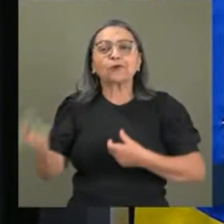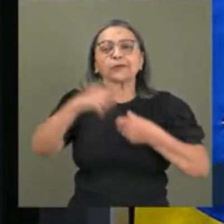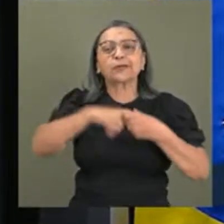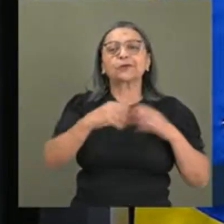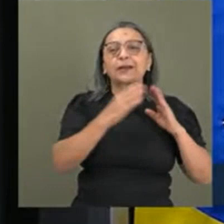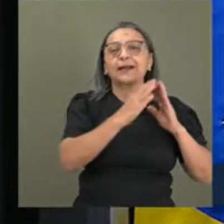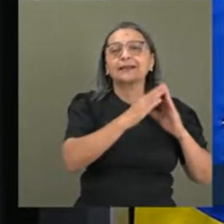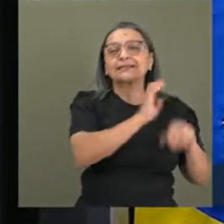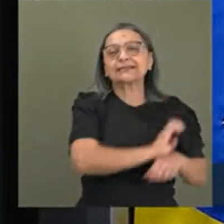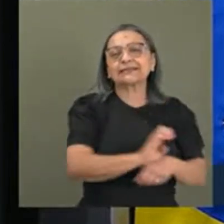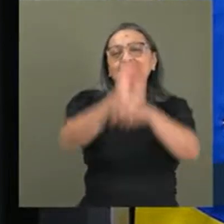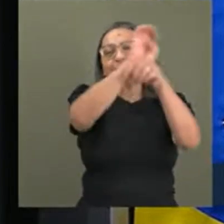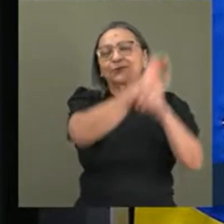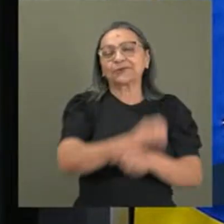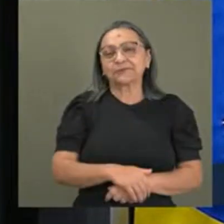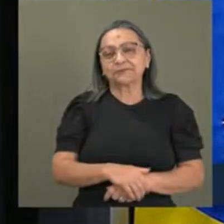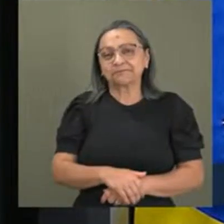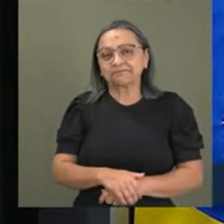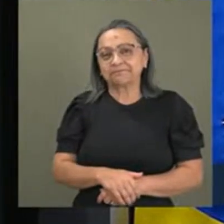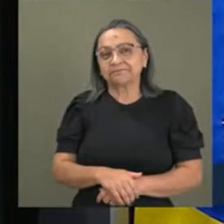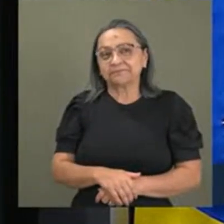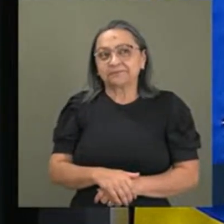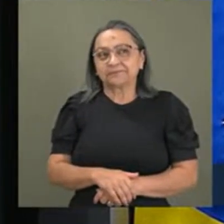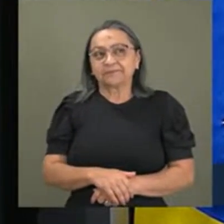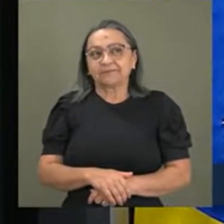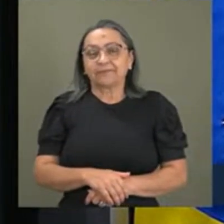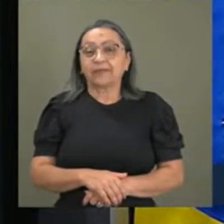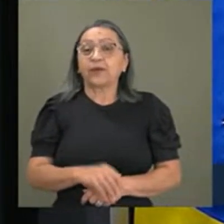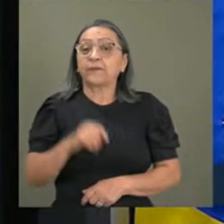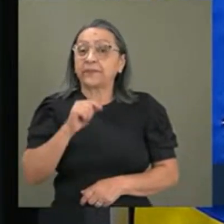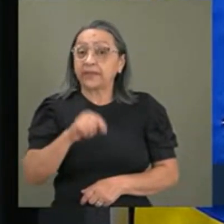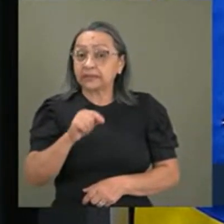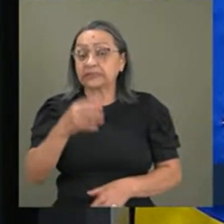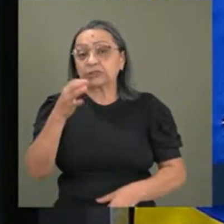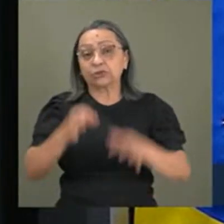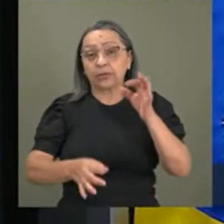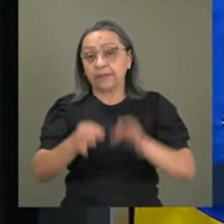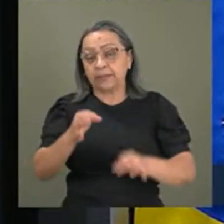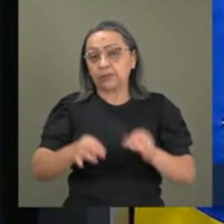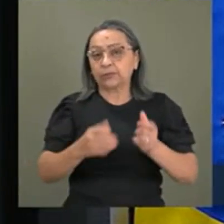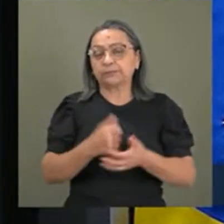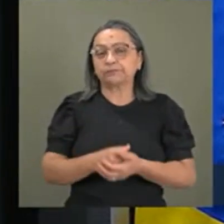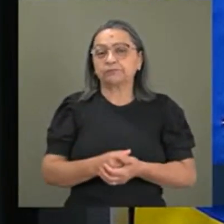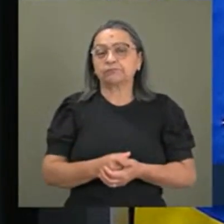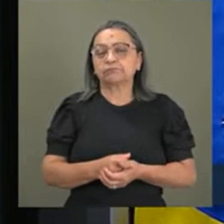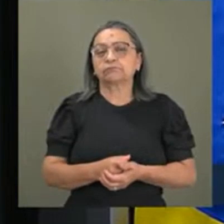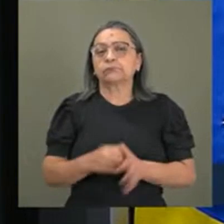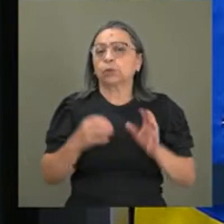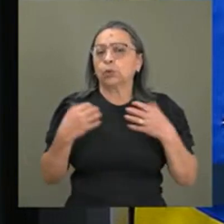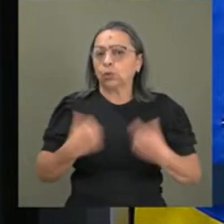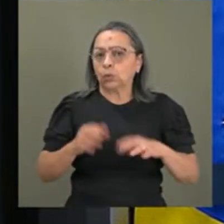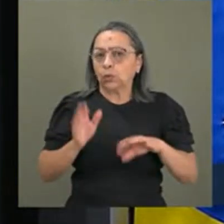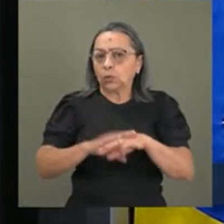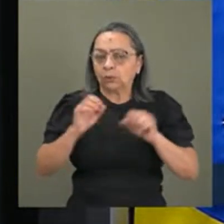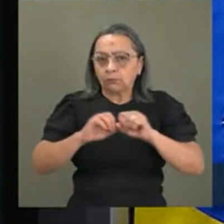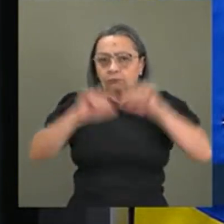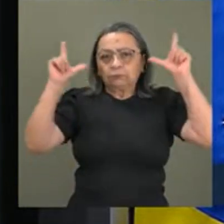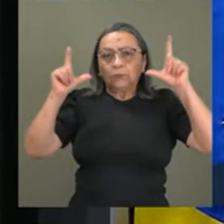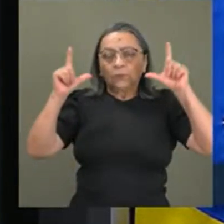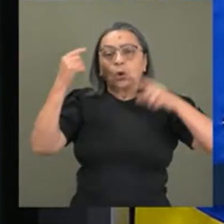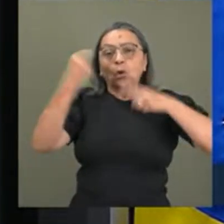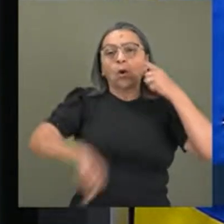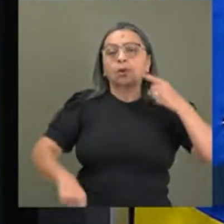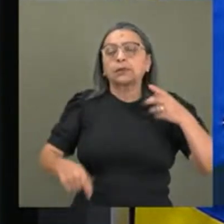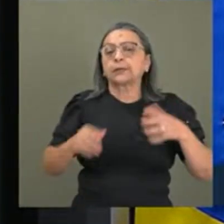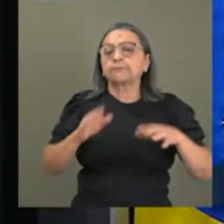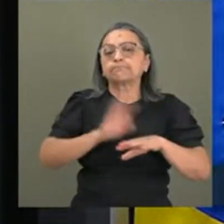numa quinta-feira à tarde. Esse julgamento, senhor presidente, atenta contra a independência dos